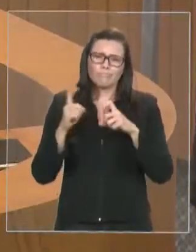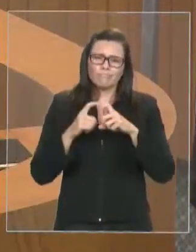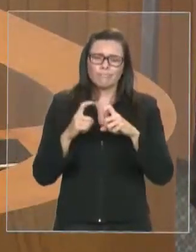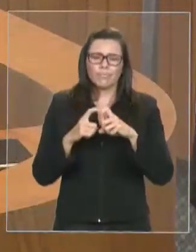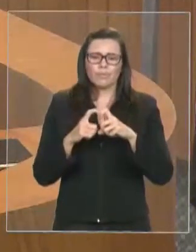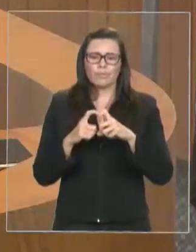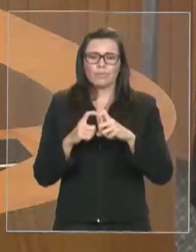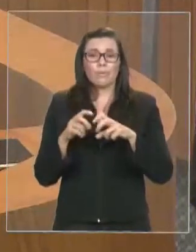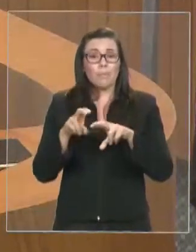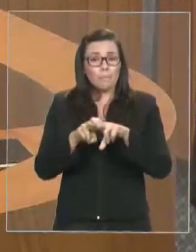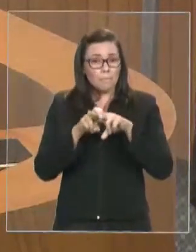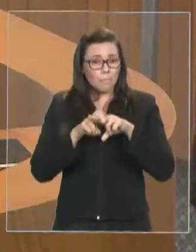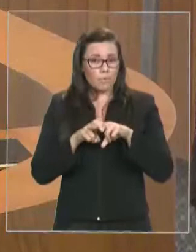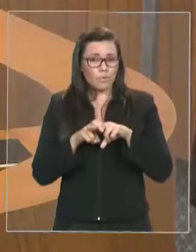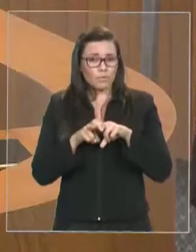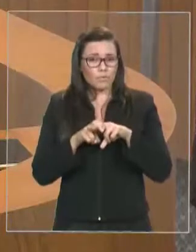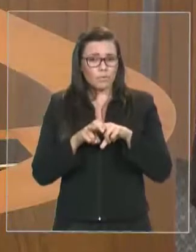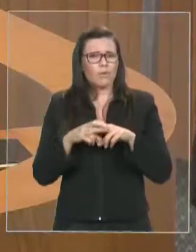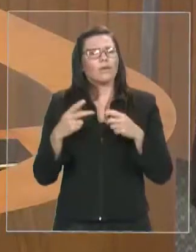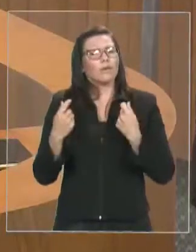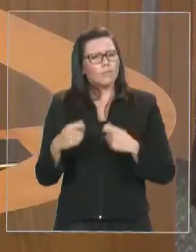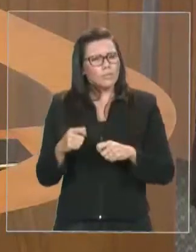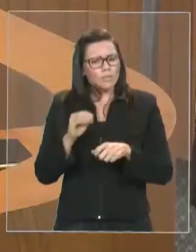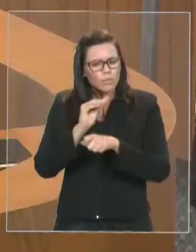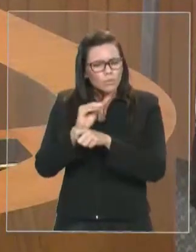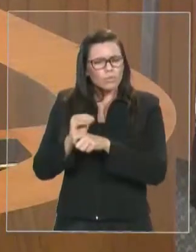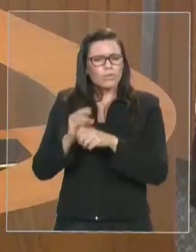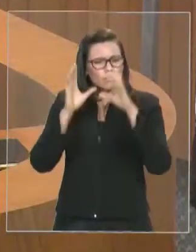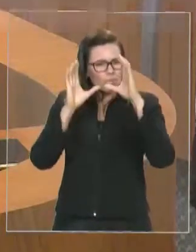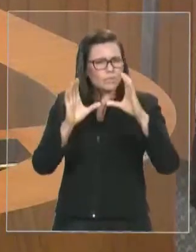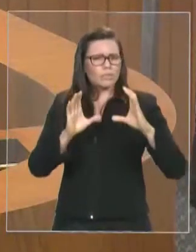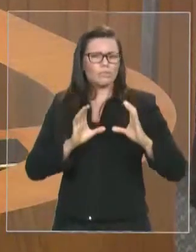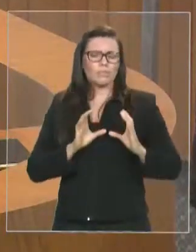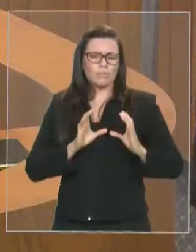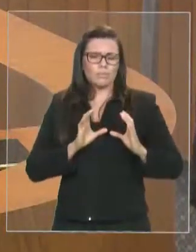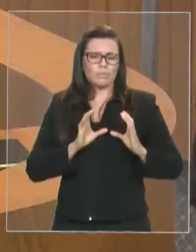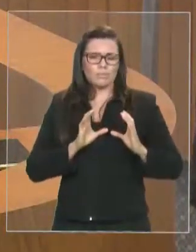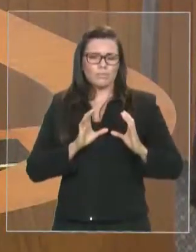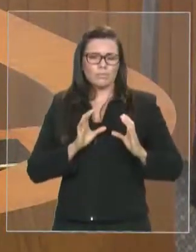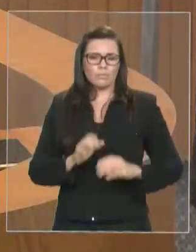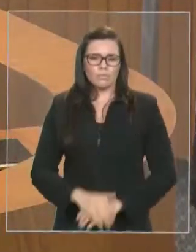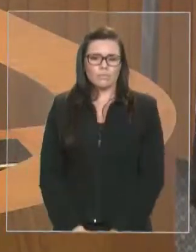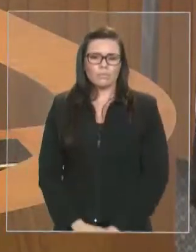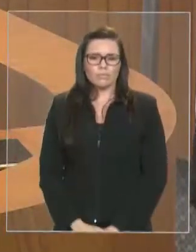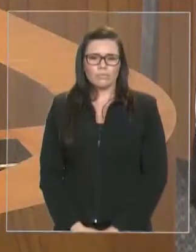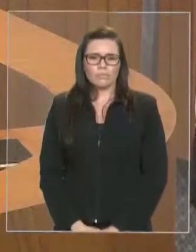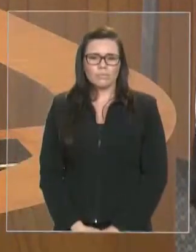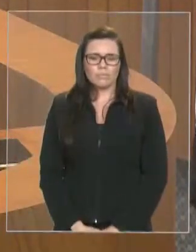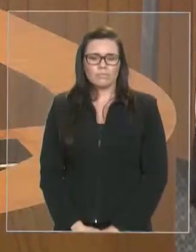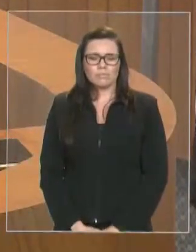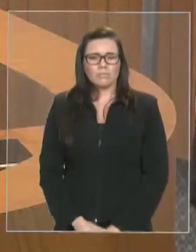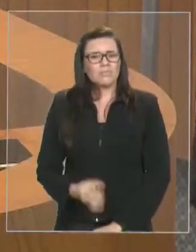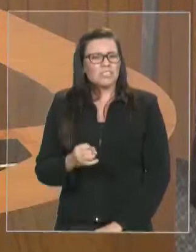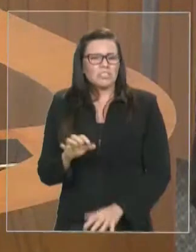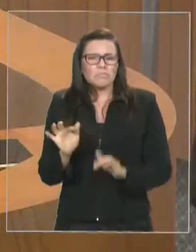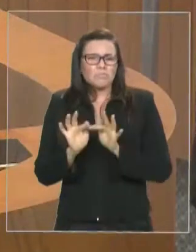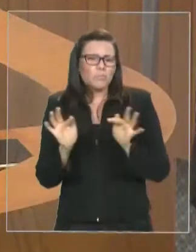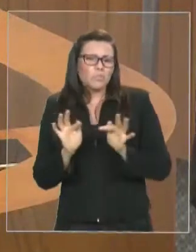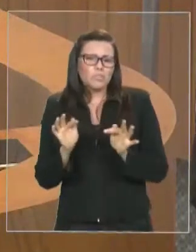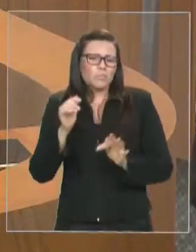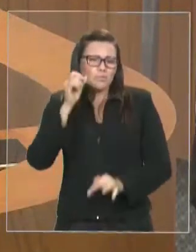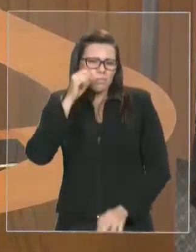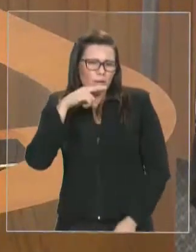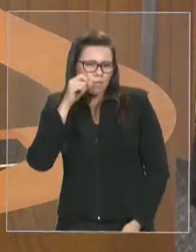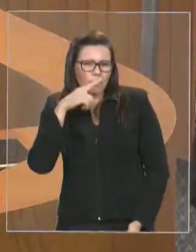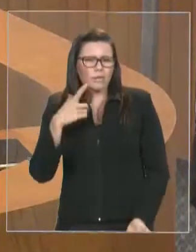fragilidade requer um tratamento com respeito, seja uma simples indisposição